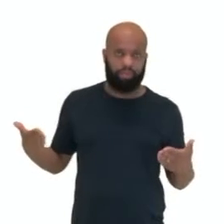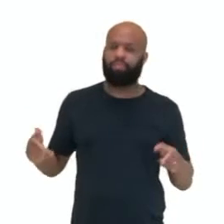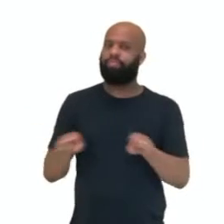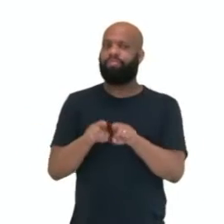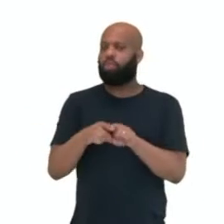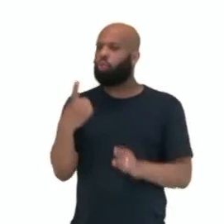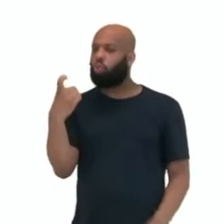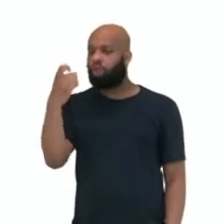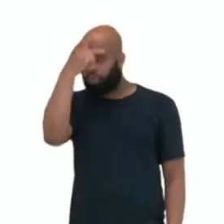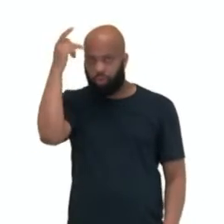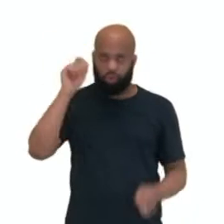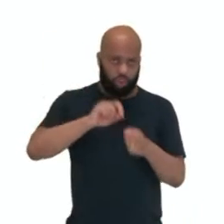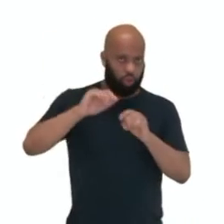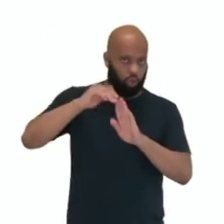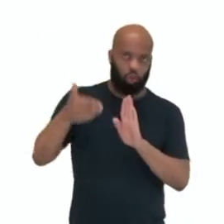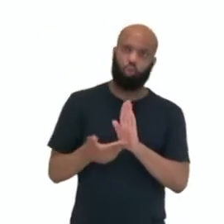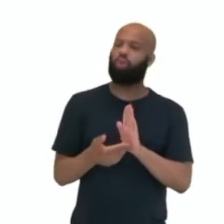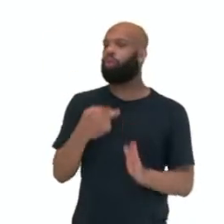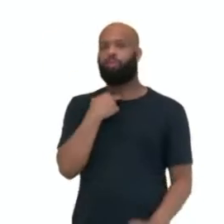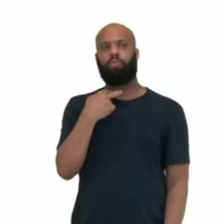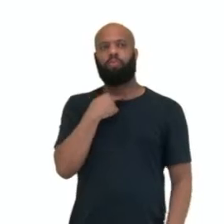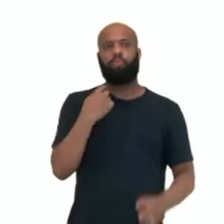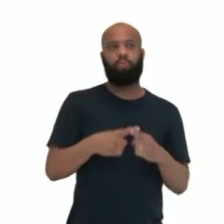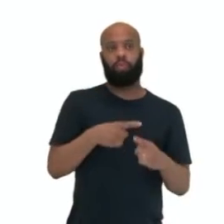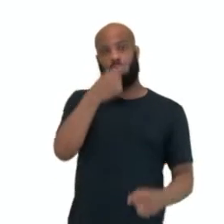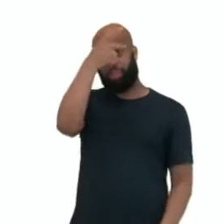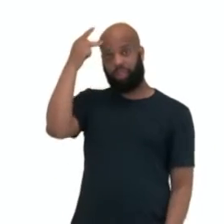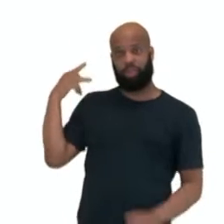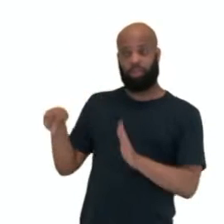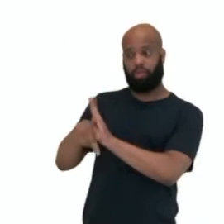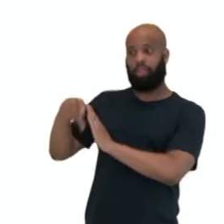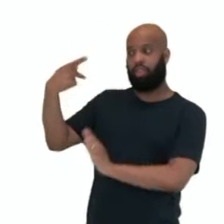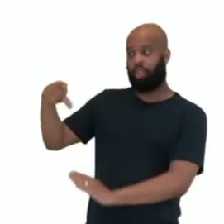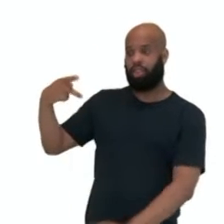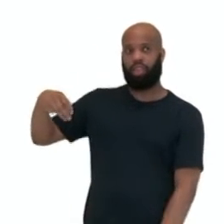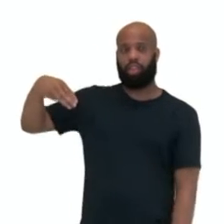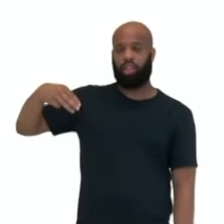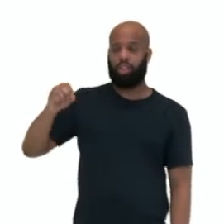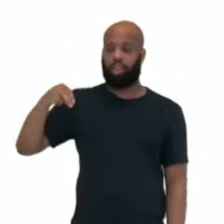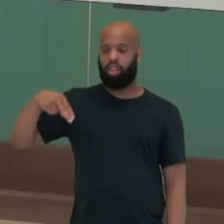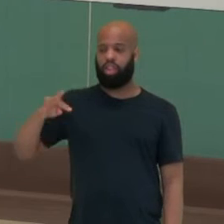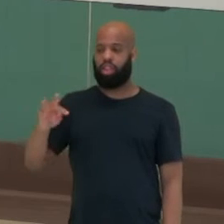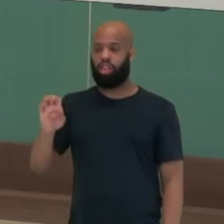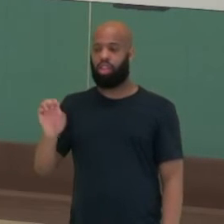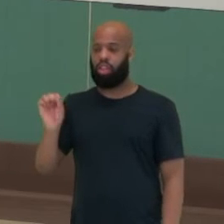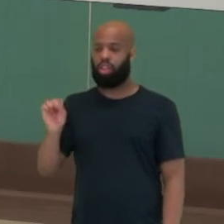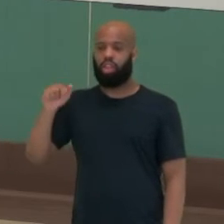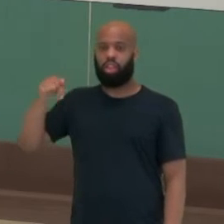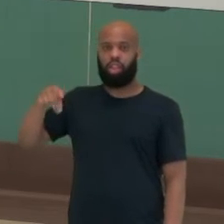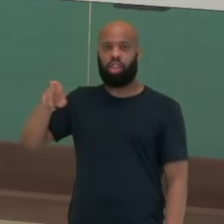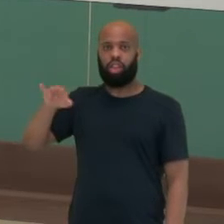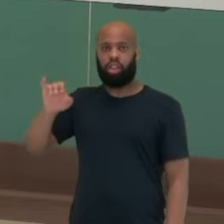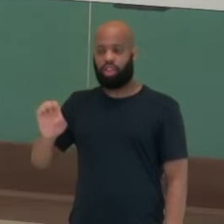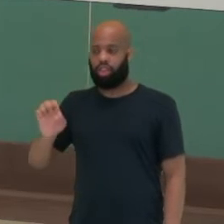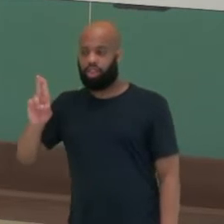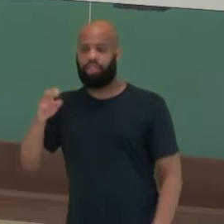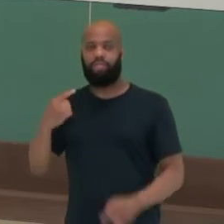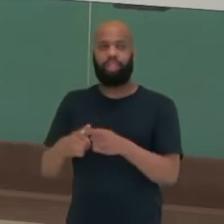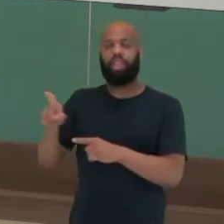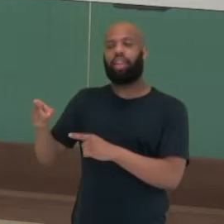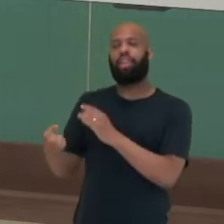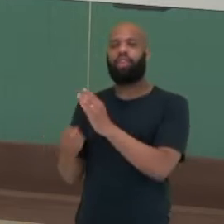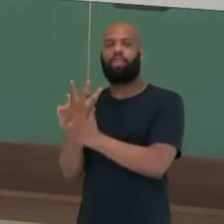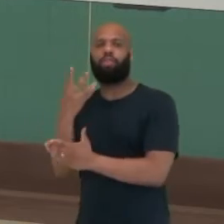isso é uma ideia do Montesquieu. Vai dizer, opa, peraí, inventei a teoria dos